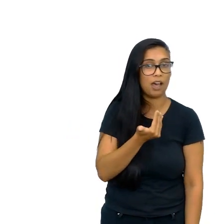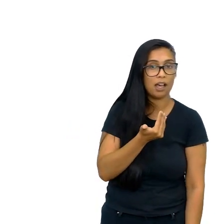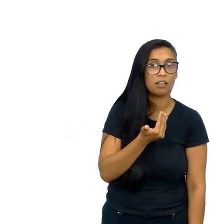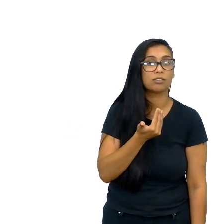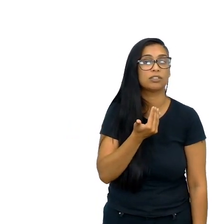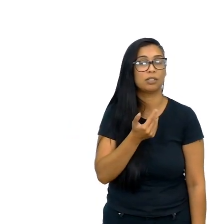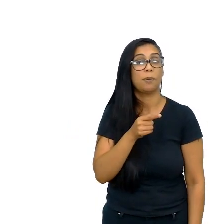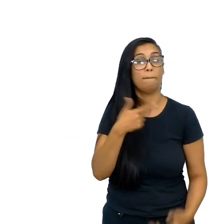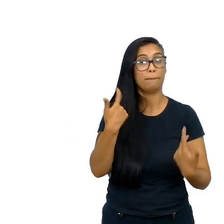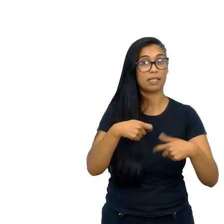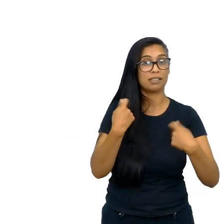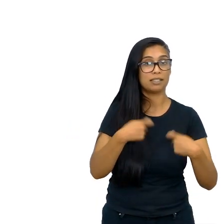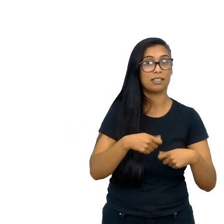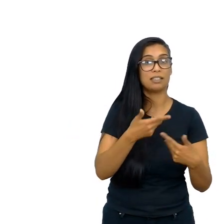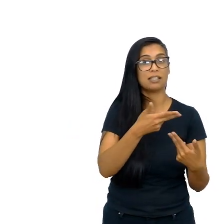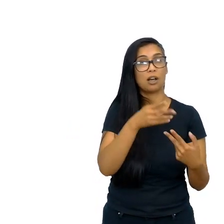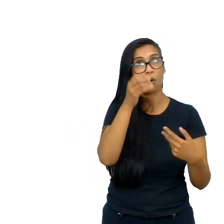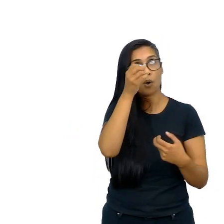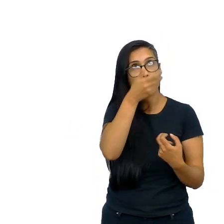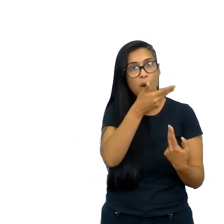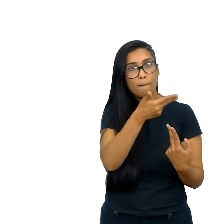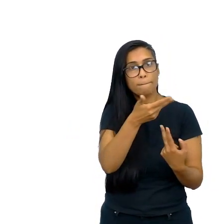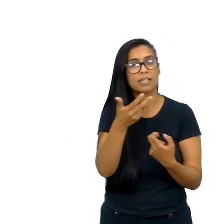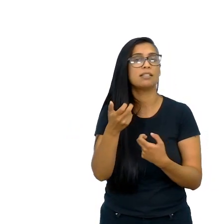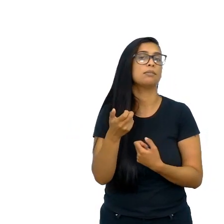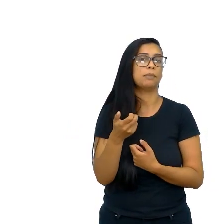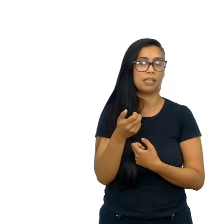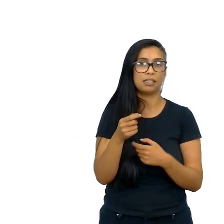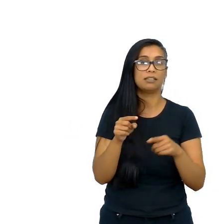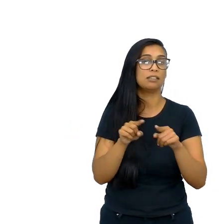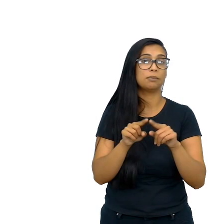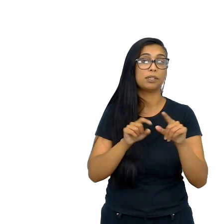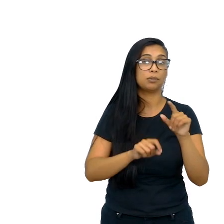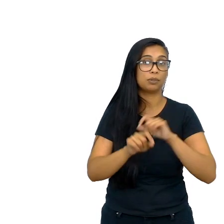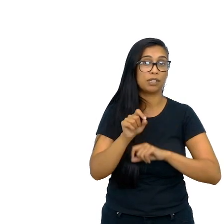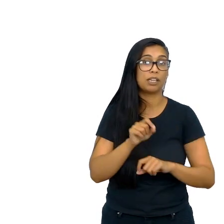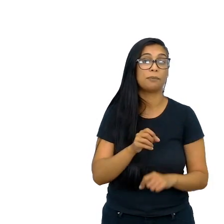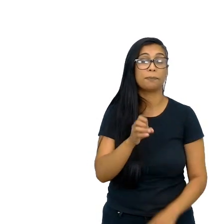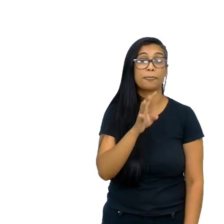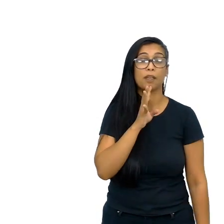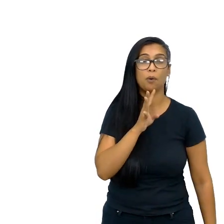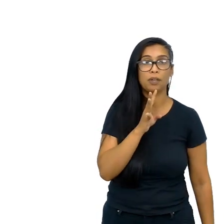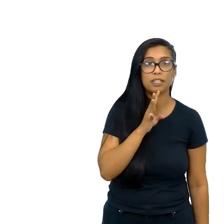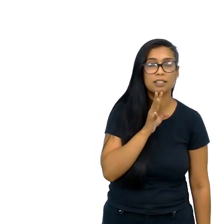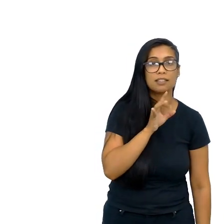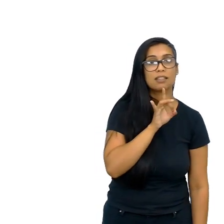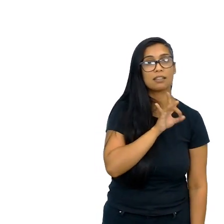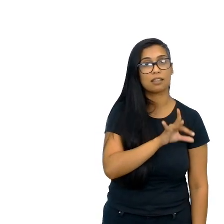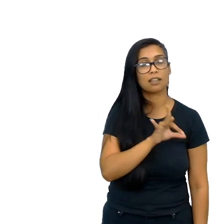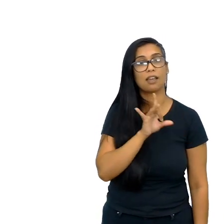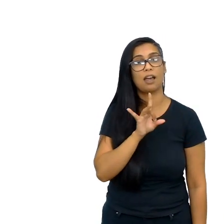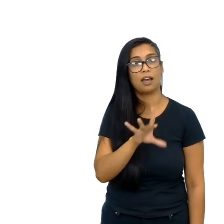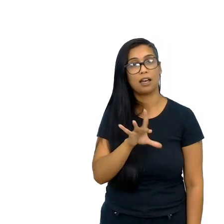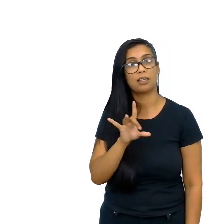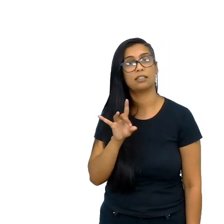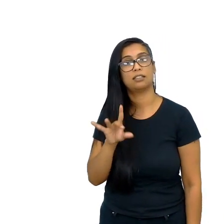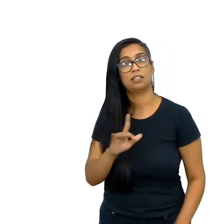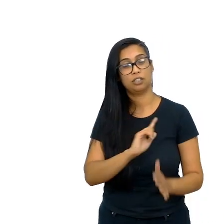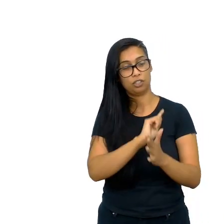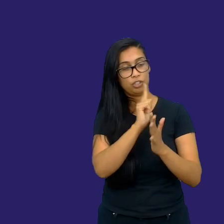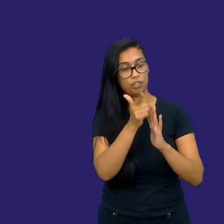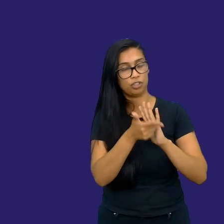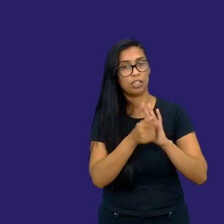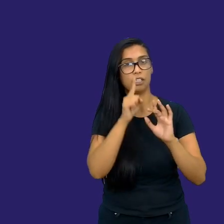se conhecer essas escalas e também esses níveis, né, de proficiência leitora, para que vocês possam,